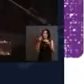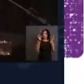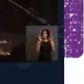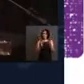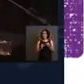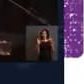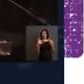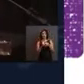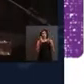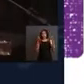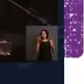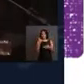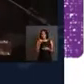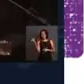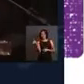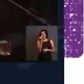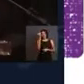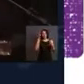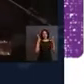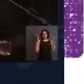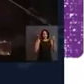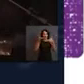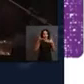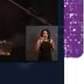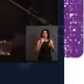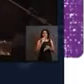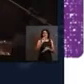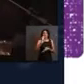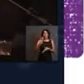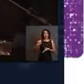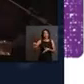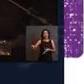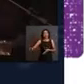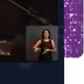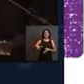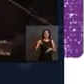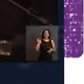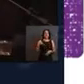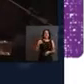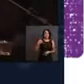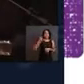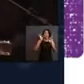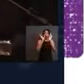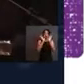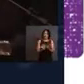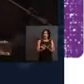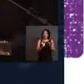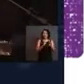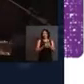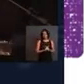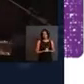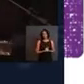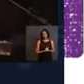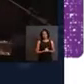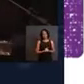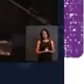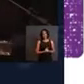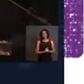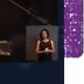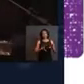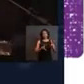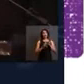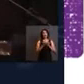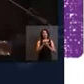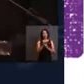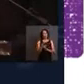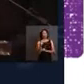ter foco na alfabetização, no tempo certo, na idade certa. E o eixo de formação é